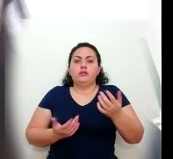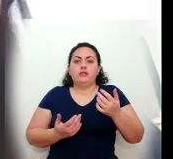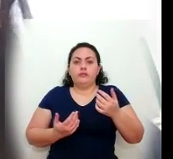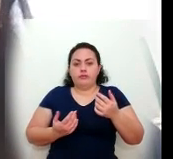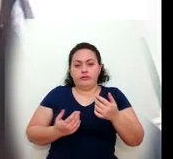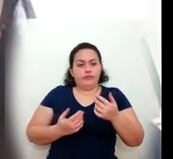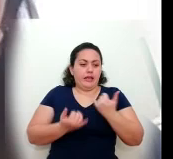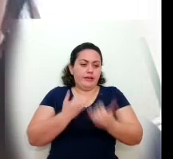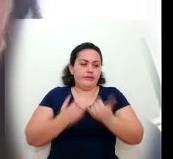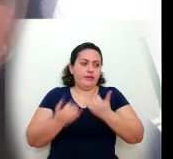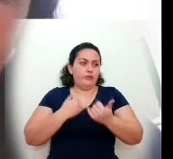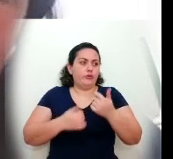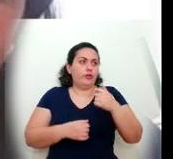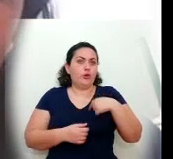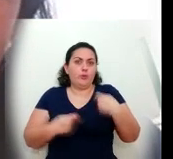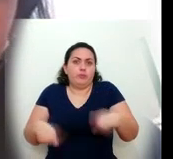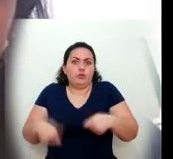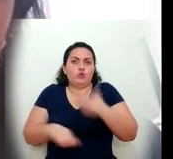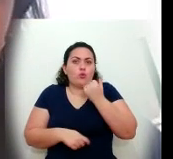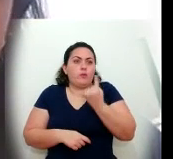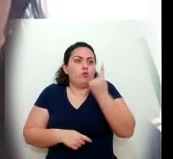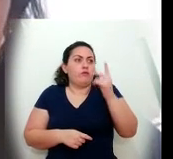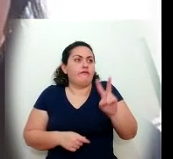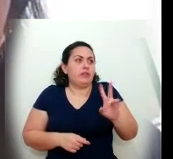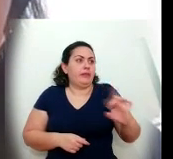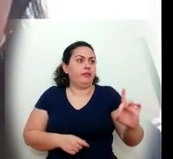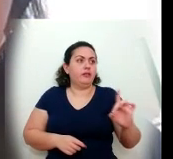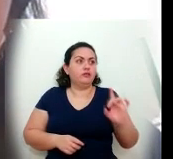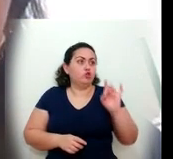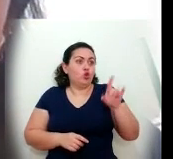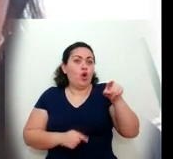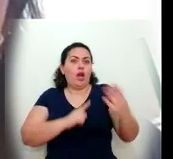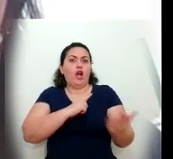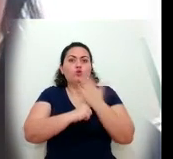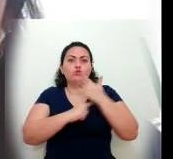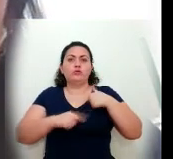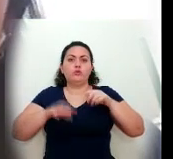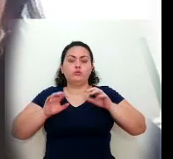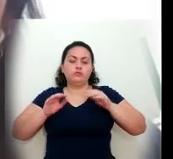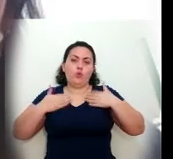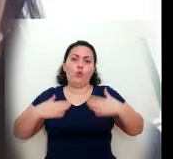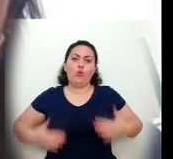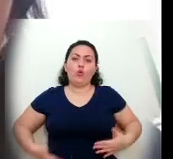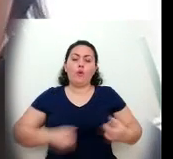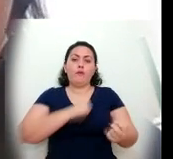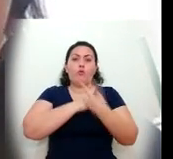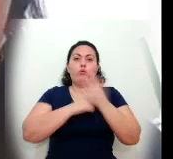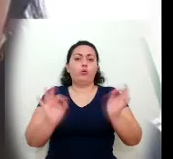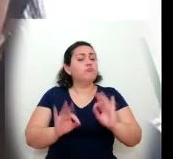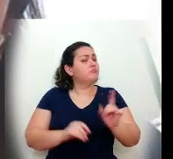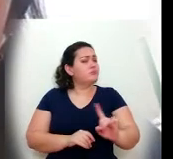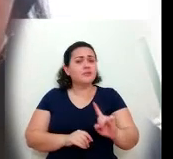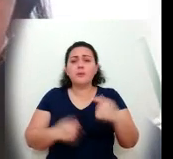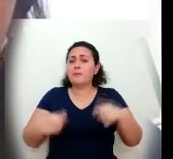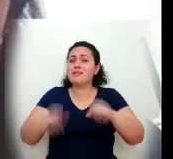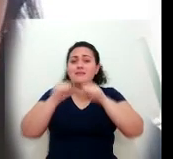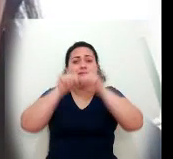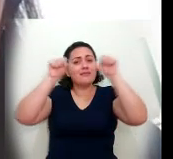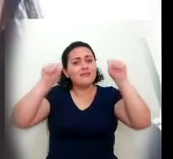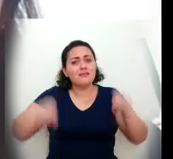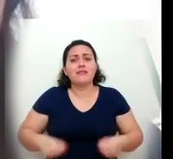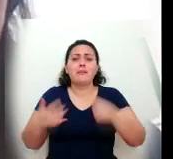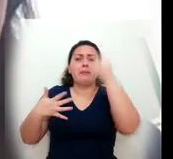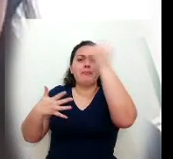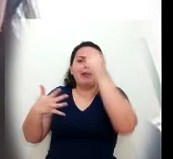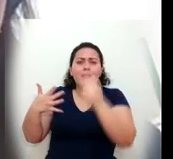resposta imunológica no nosso corpo, na verdade, né? A gente tem todo um metabolismo envolvido e necessita de vários nutrientes para que